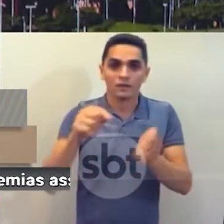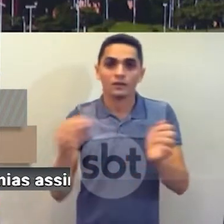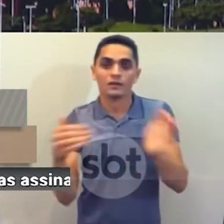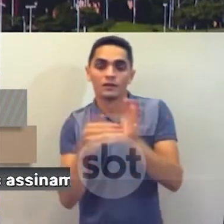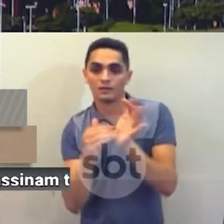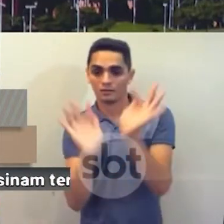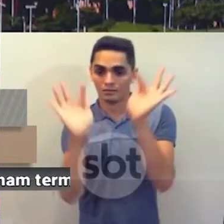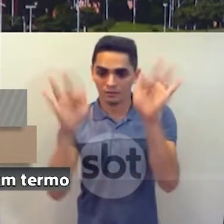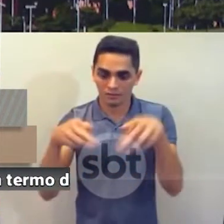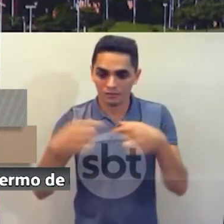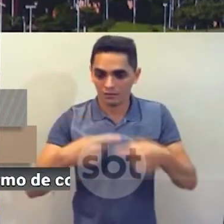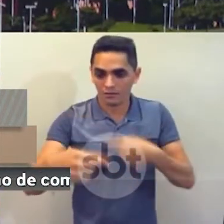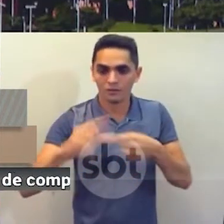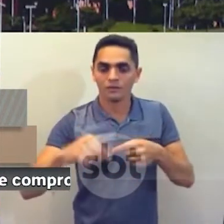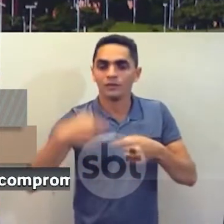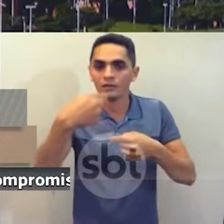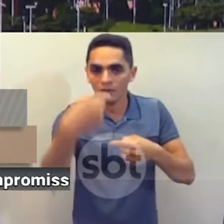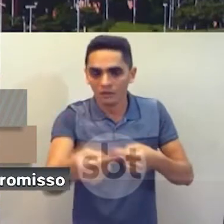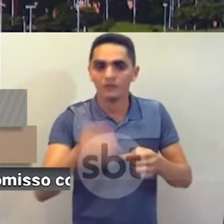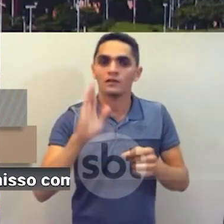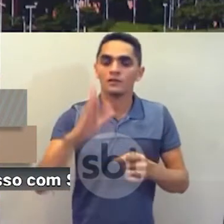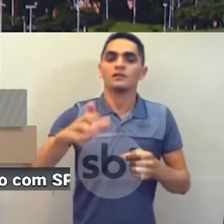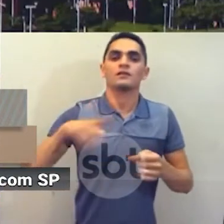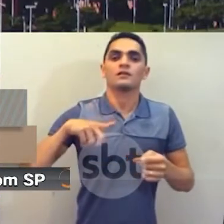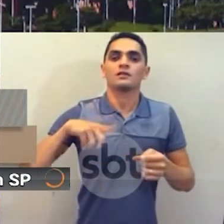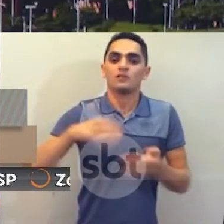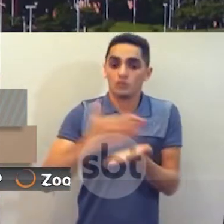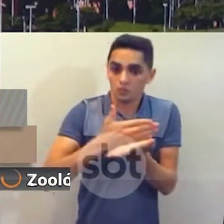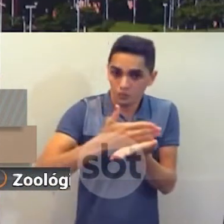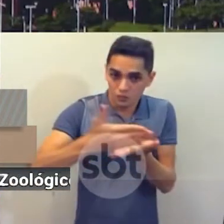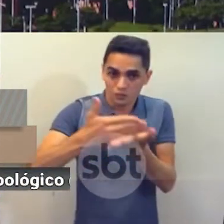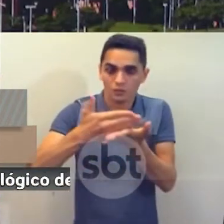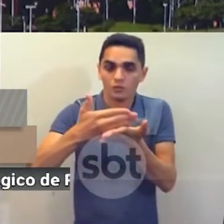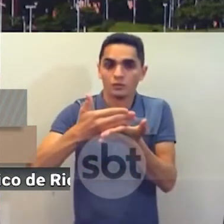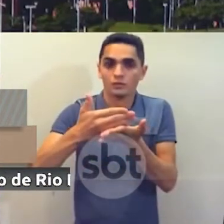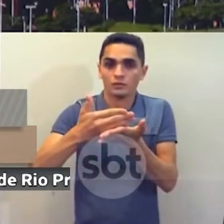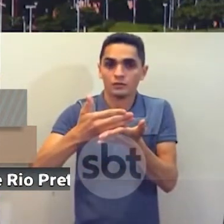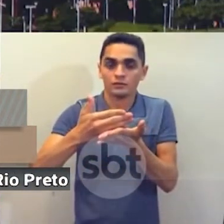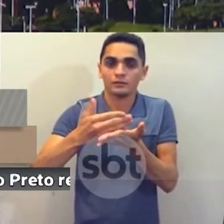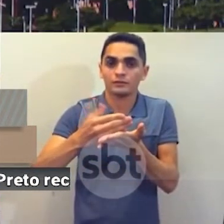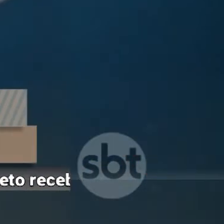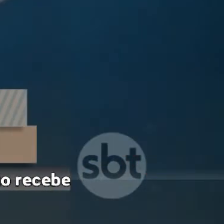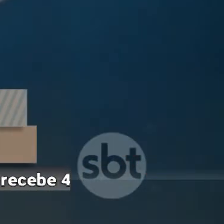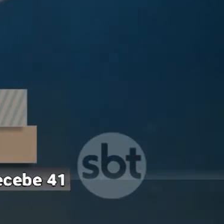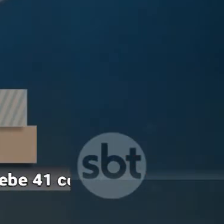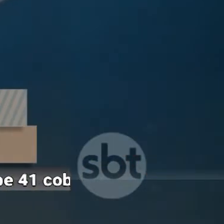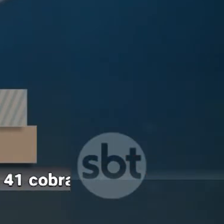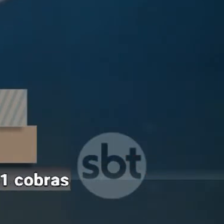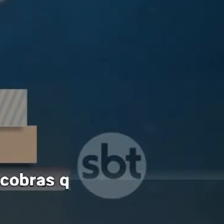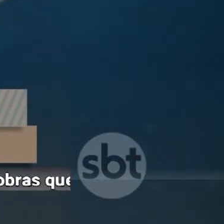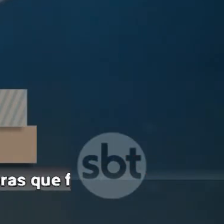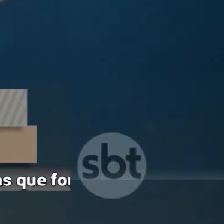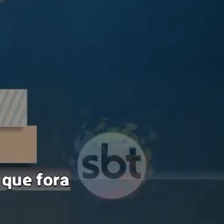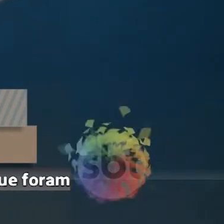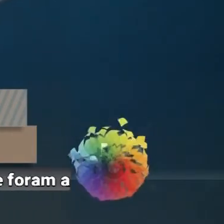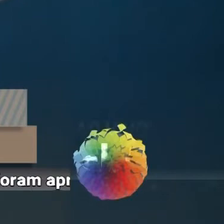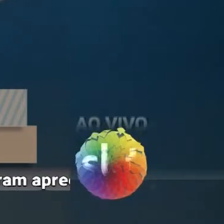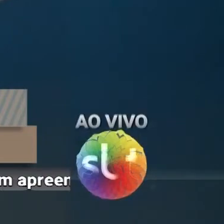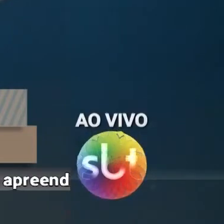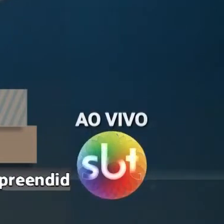até o final da semana que vem nós já tenhamos o início e é desses uti é